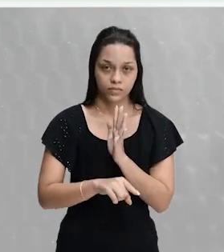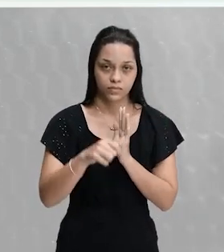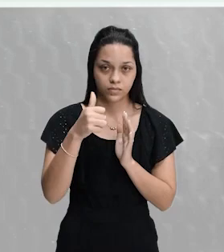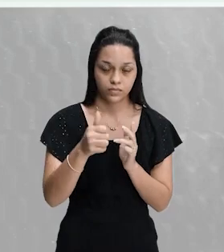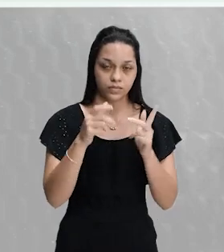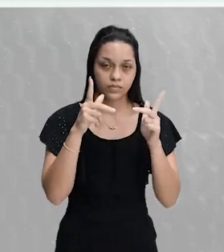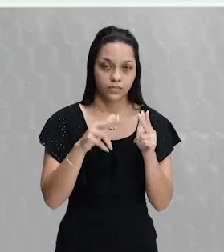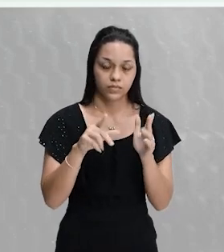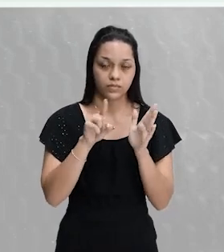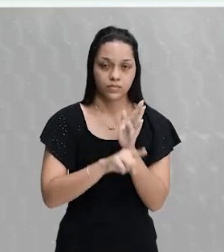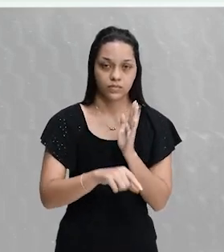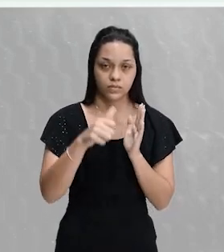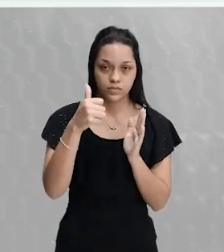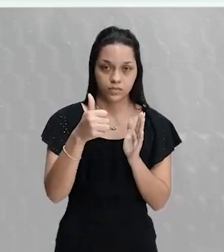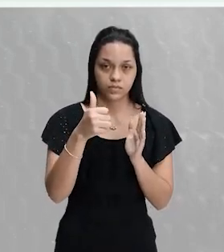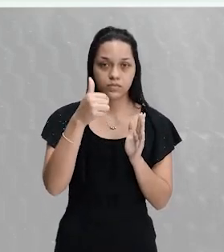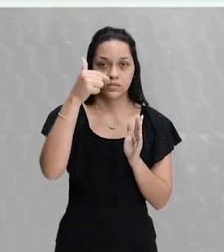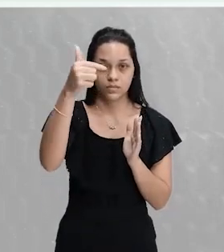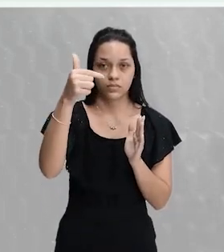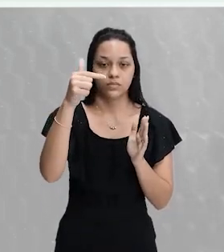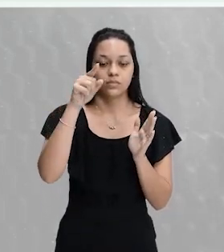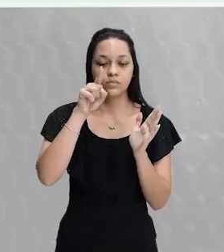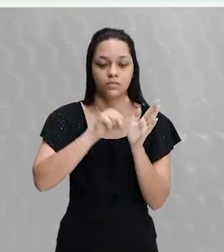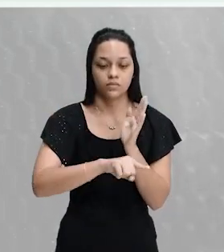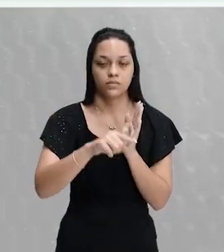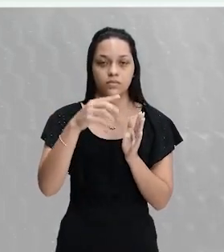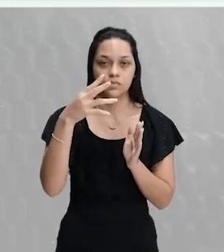a menos 1 ao quadrado menos 4.